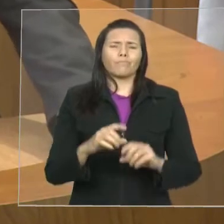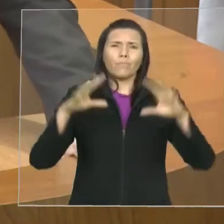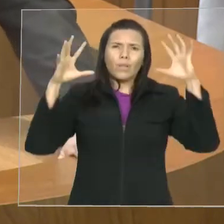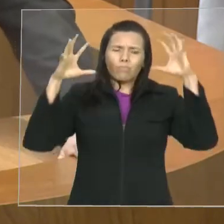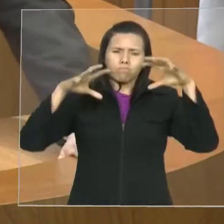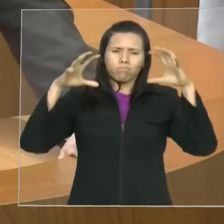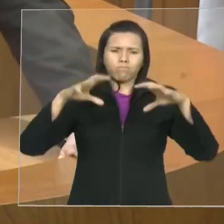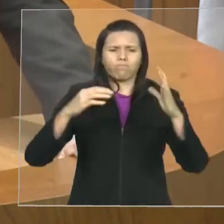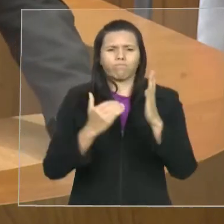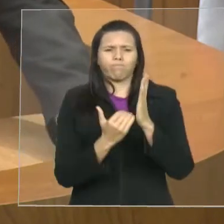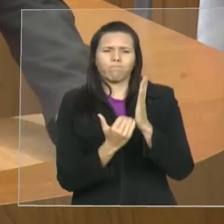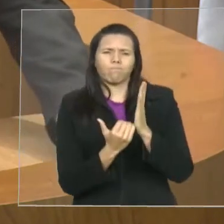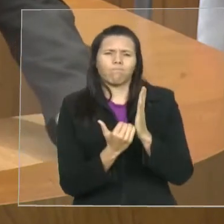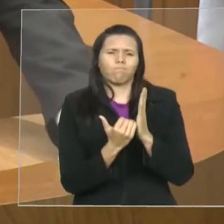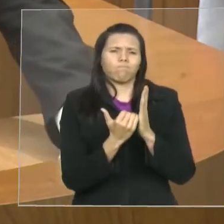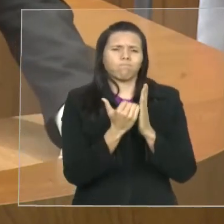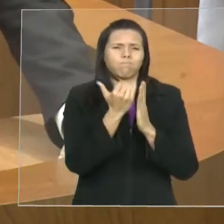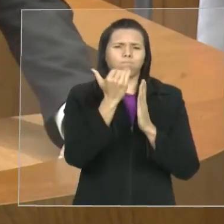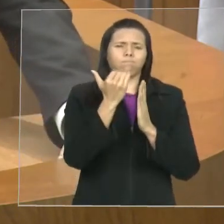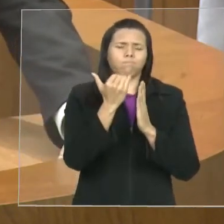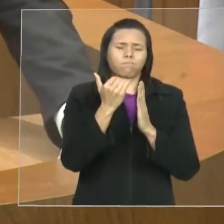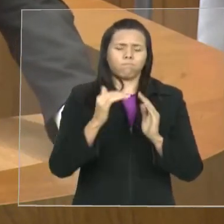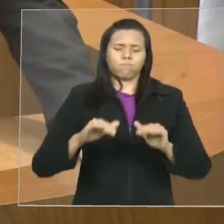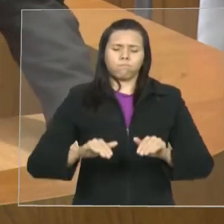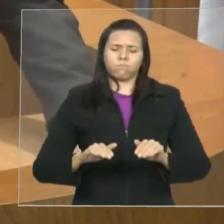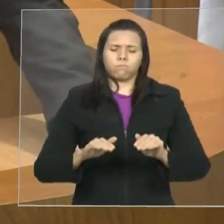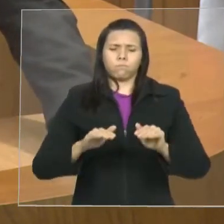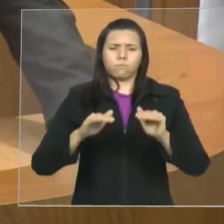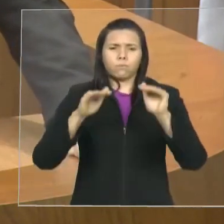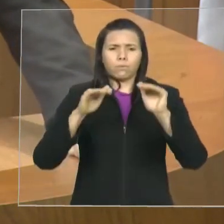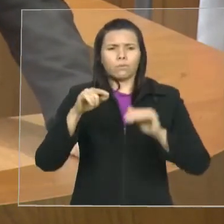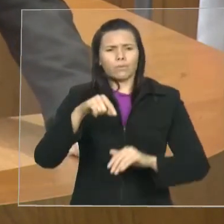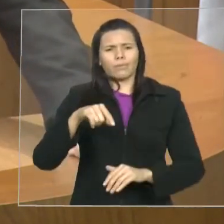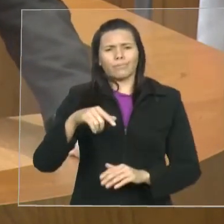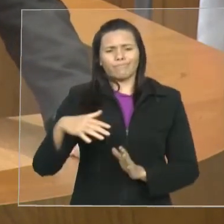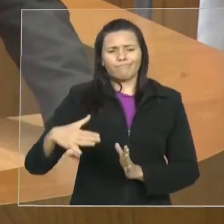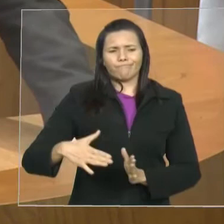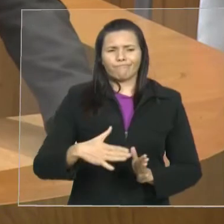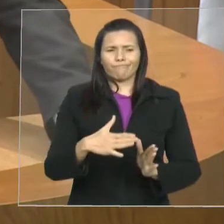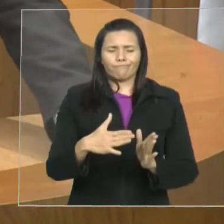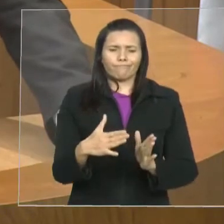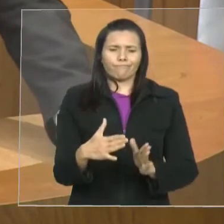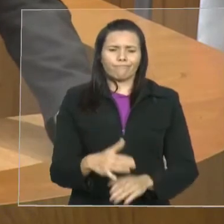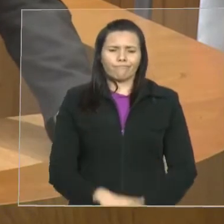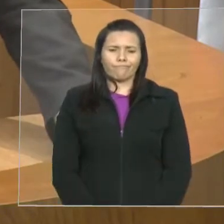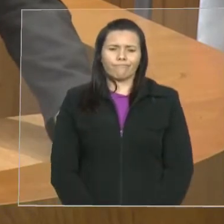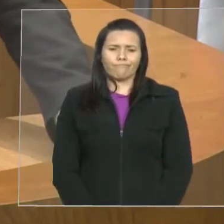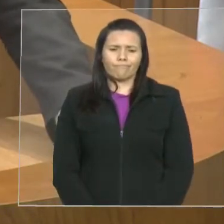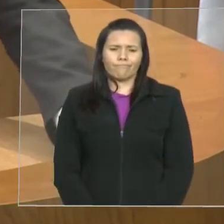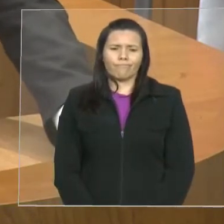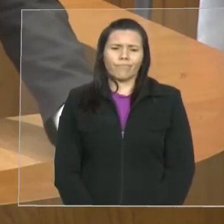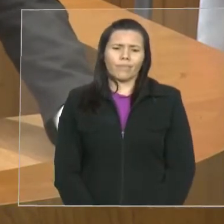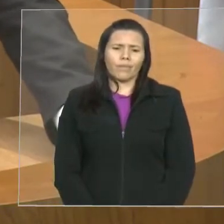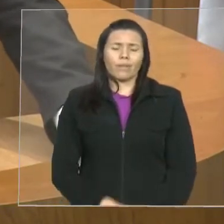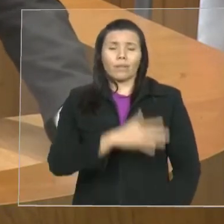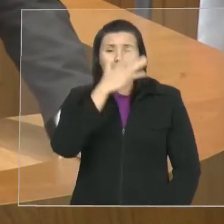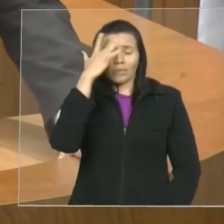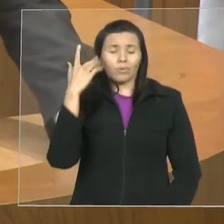mil pessoas está sendo feito através de barcos